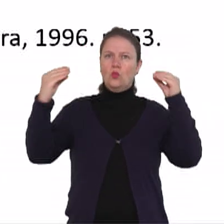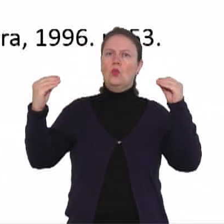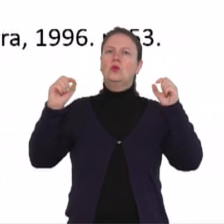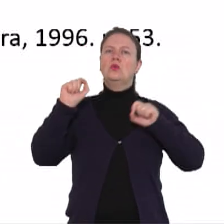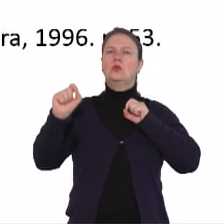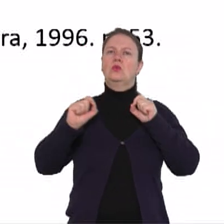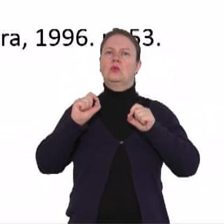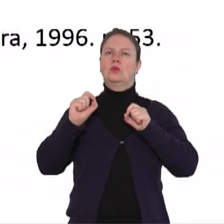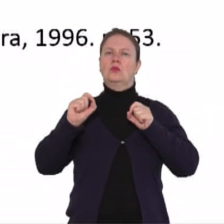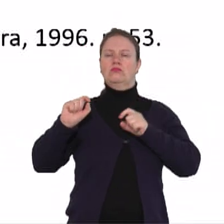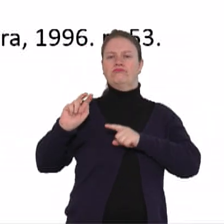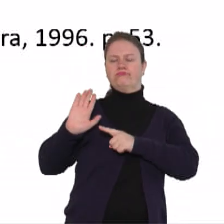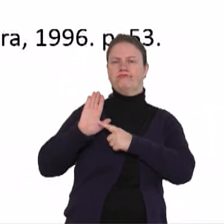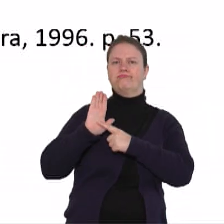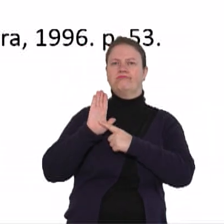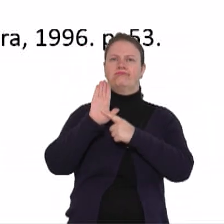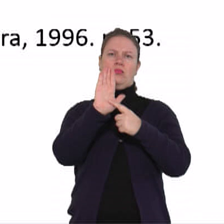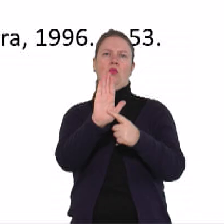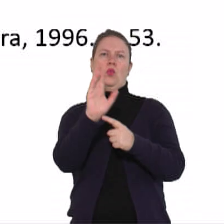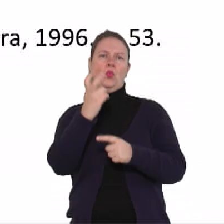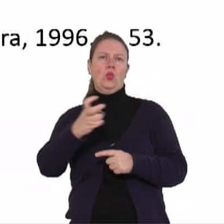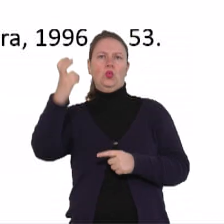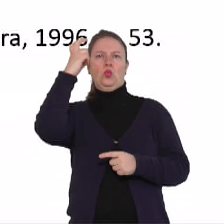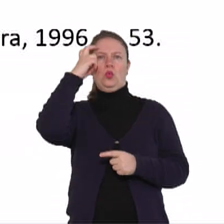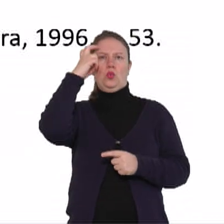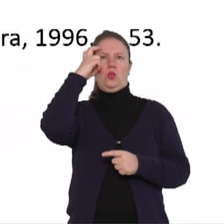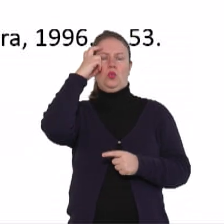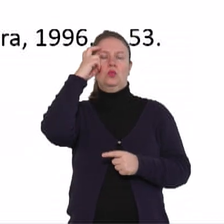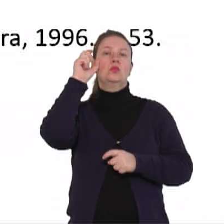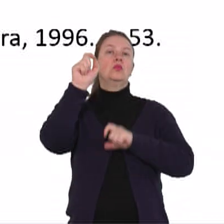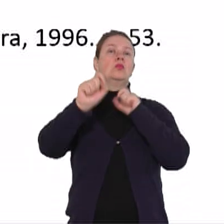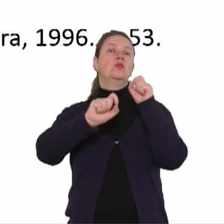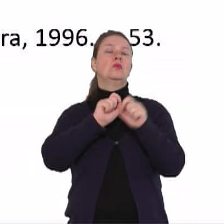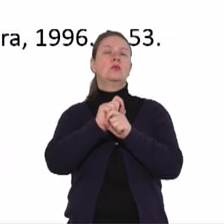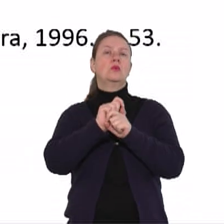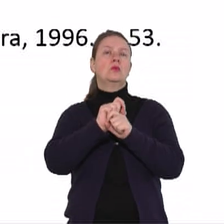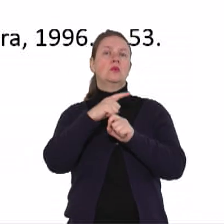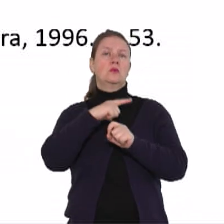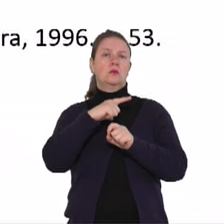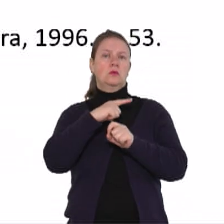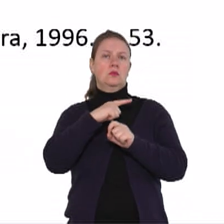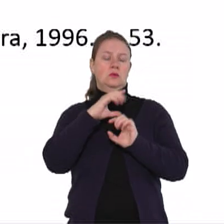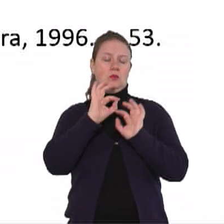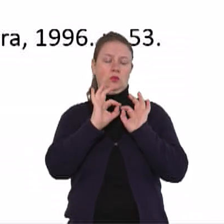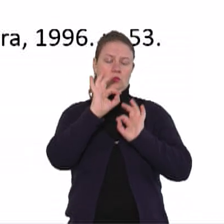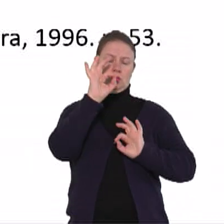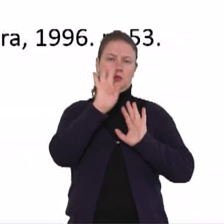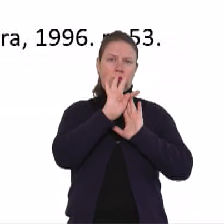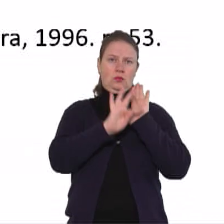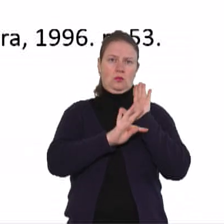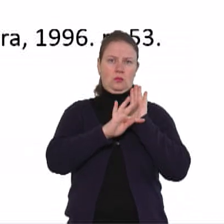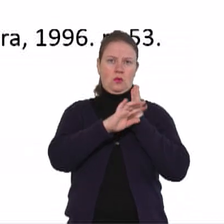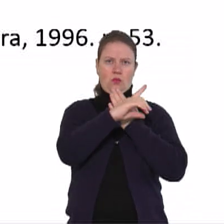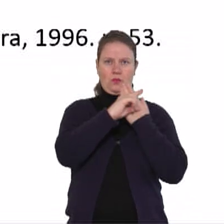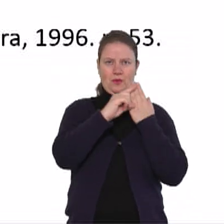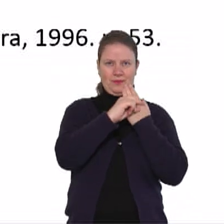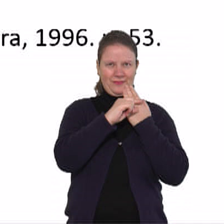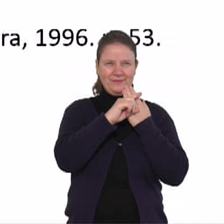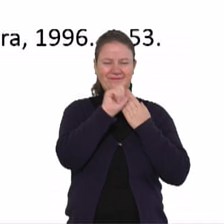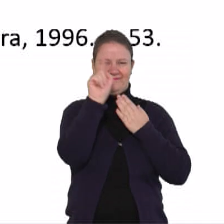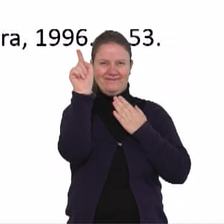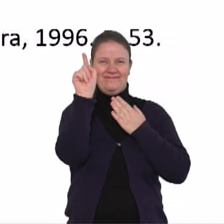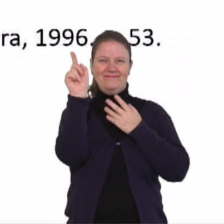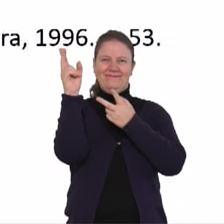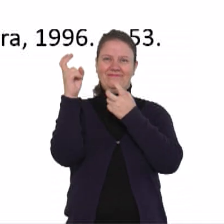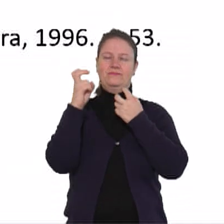tornado, né, o ícone da cultura ocidental. Daí aqui é um trechinho de uma obra do Eric Hobsbawm, né? Seu retrato